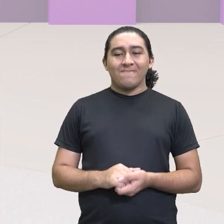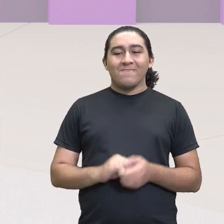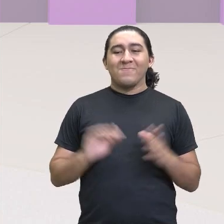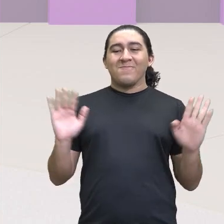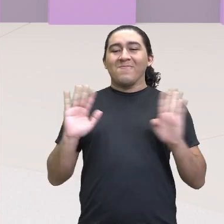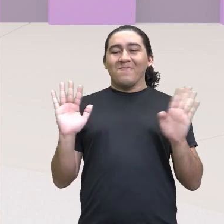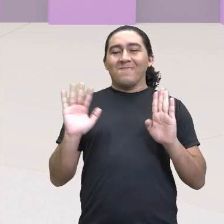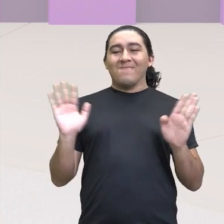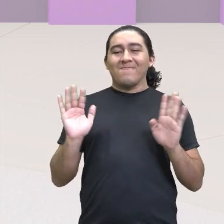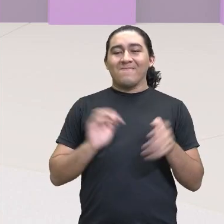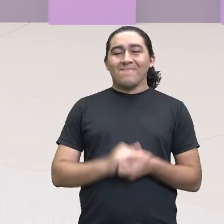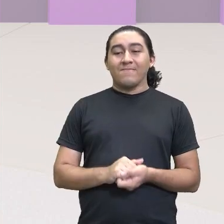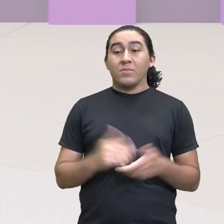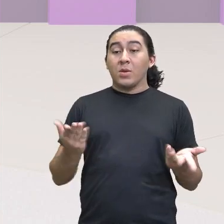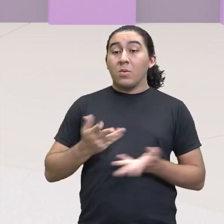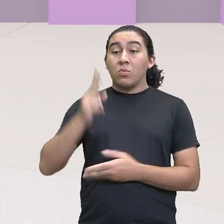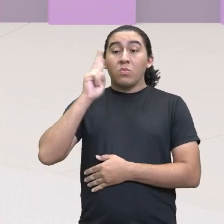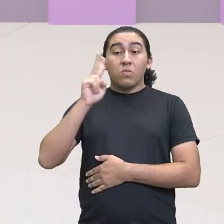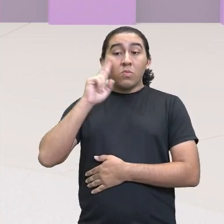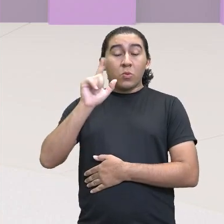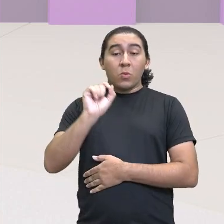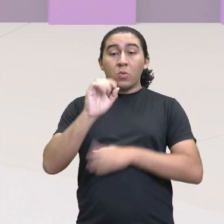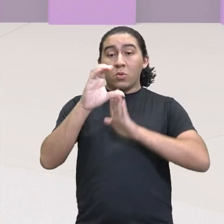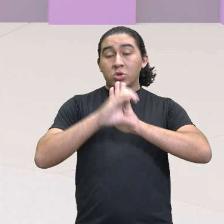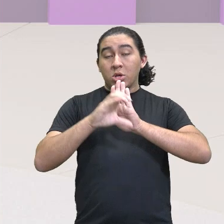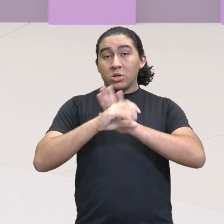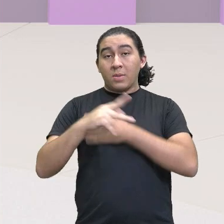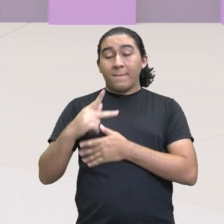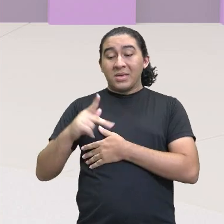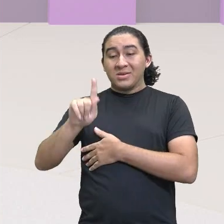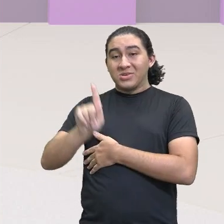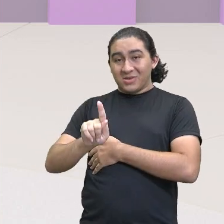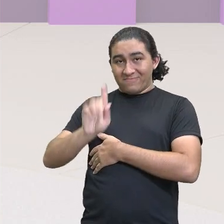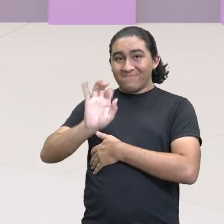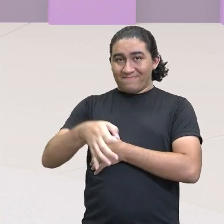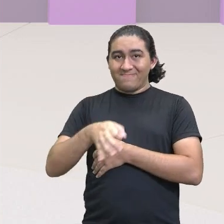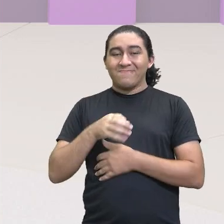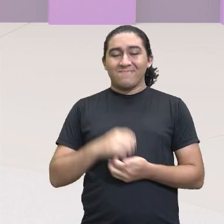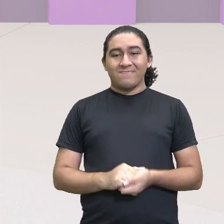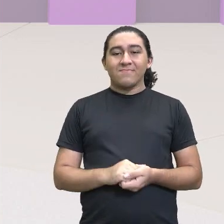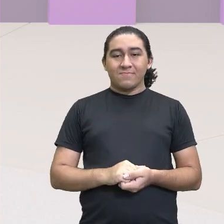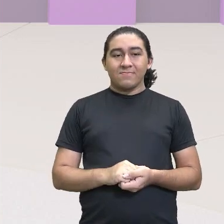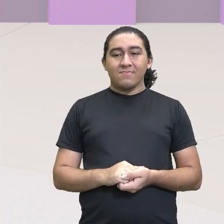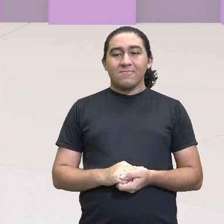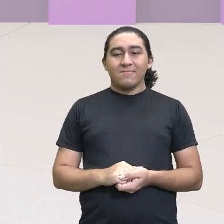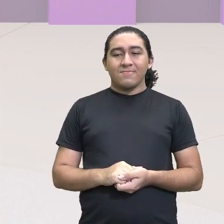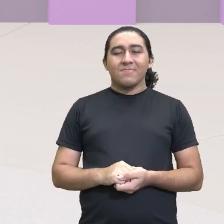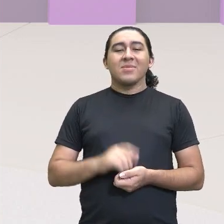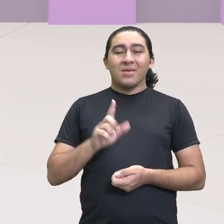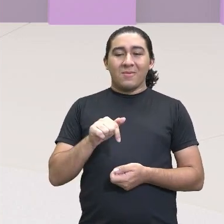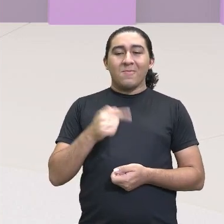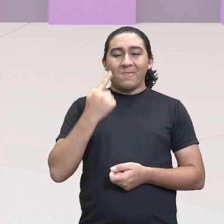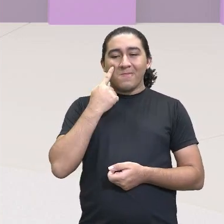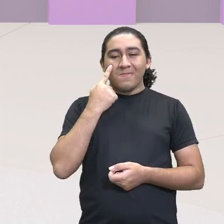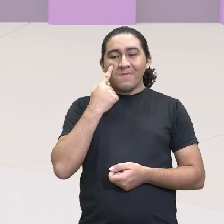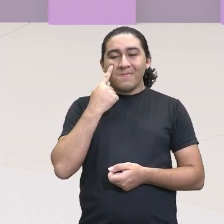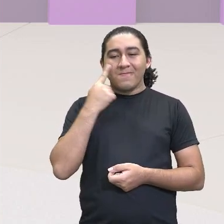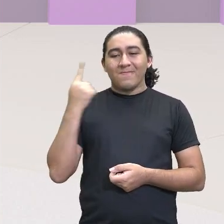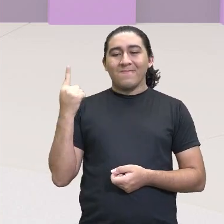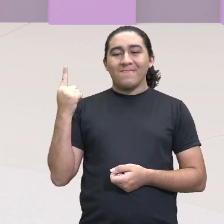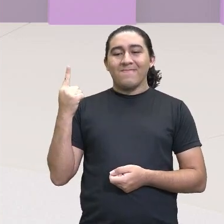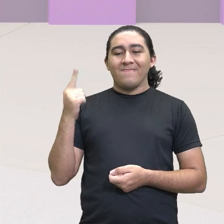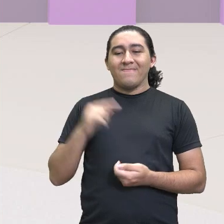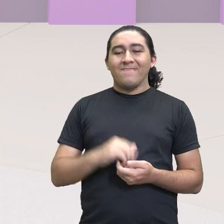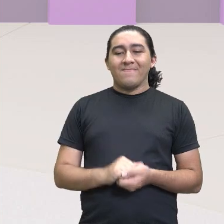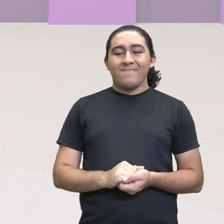Olá, olá! Vamos lembrar o conceito de progressão geométrica, a famosa PG. Ela